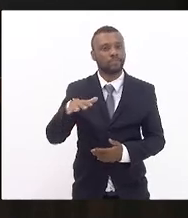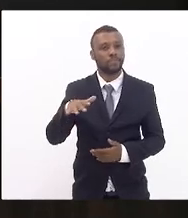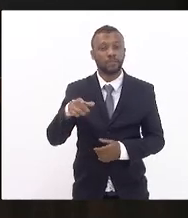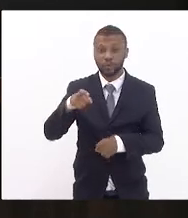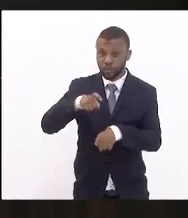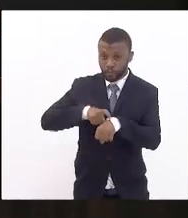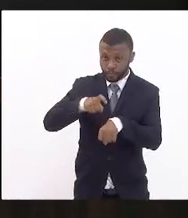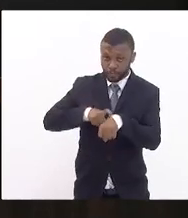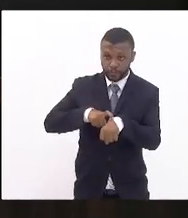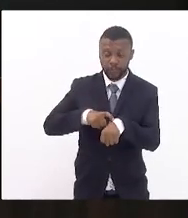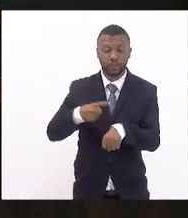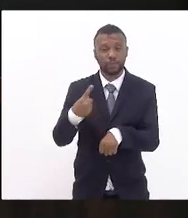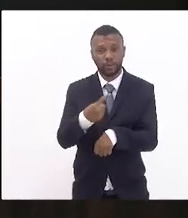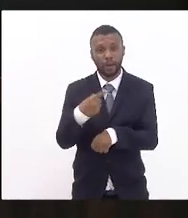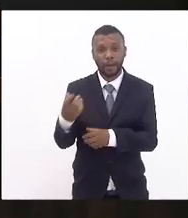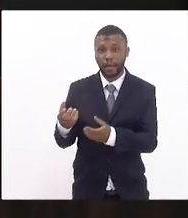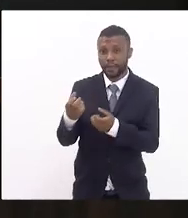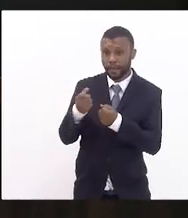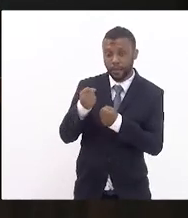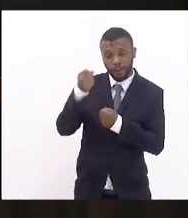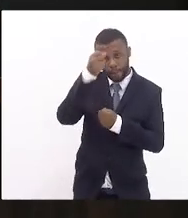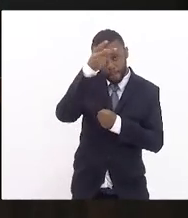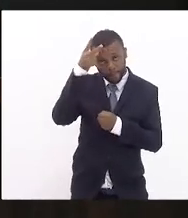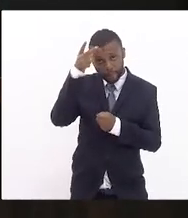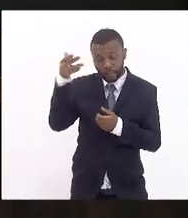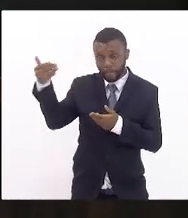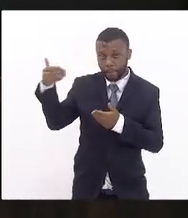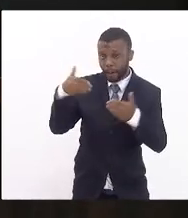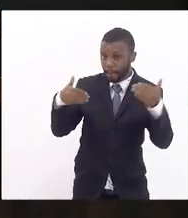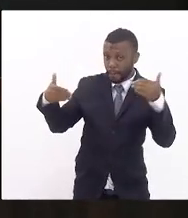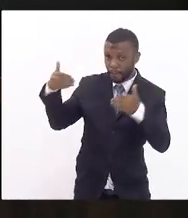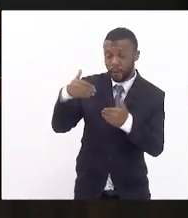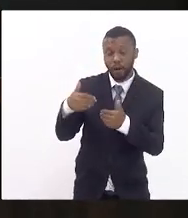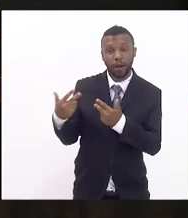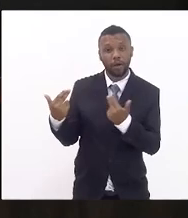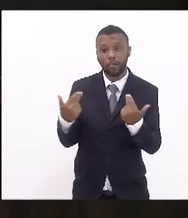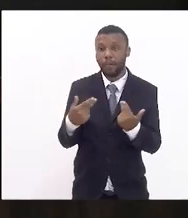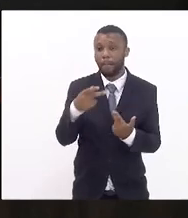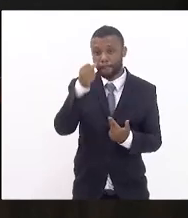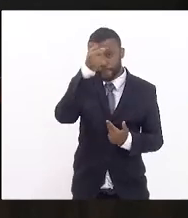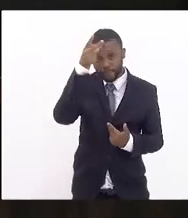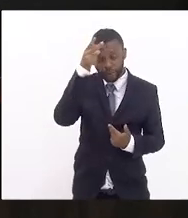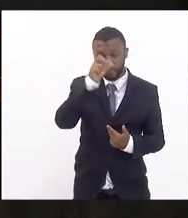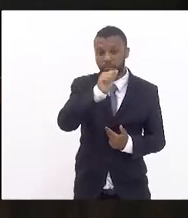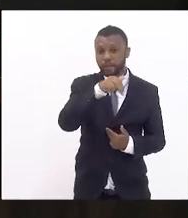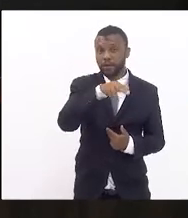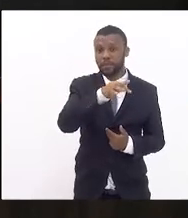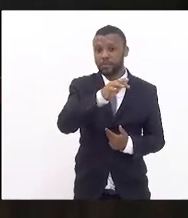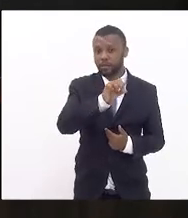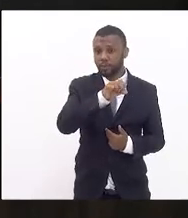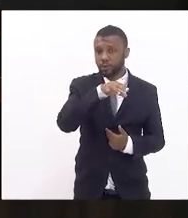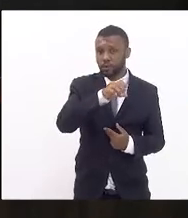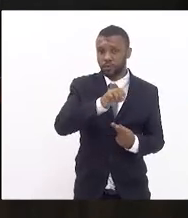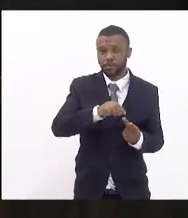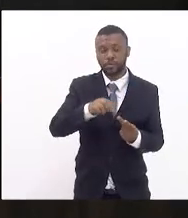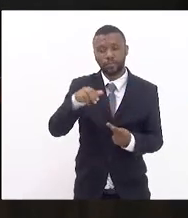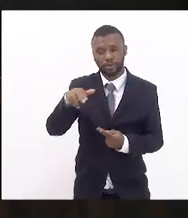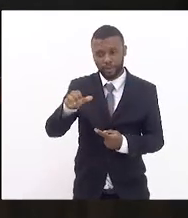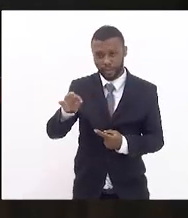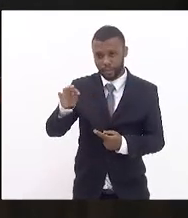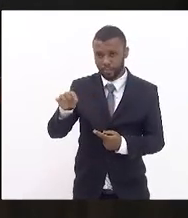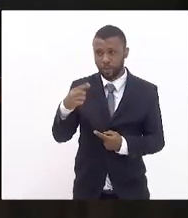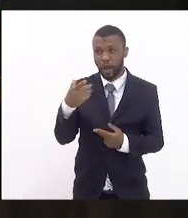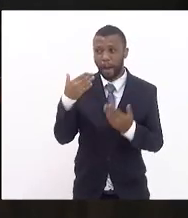gente recebe os prefeitos, como foi o caso do prefeito Neto, que tinha um problema, e a gente aproximou o problema da solução